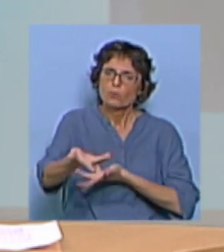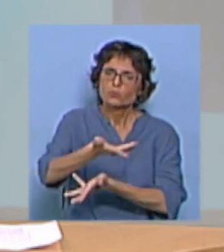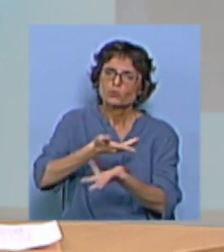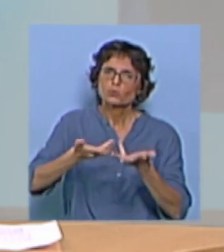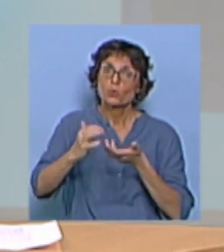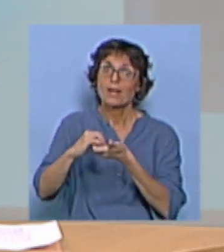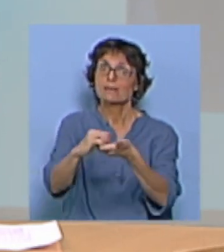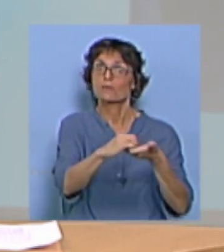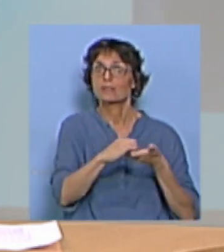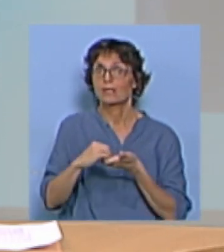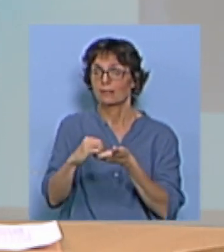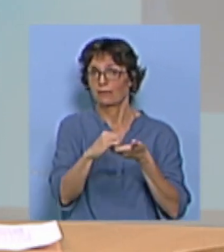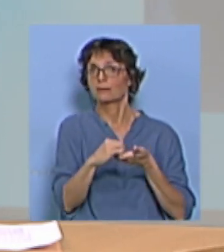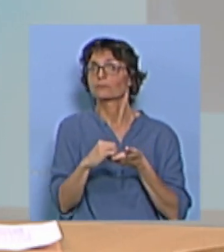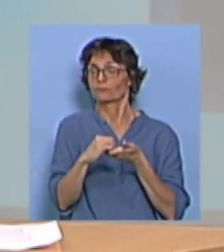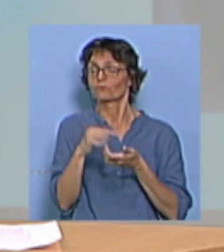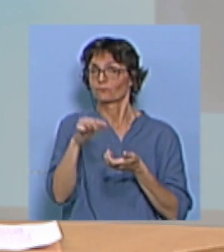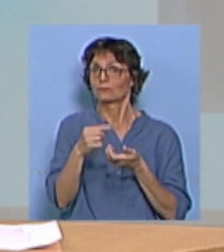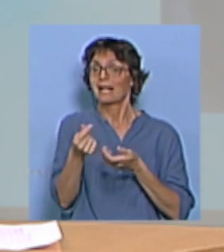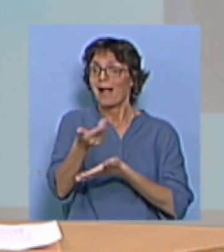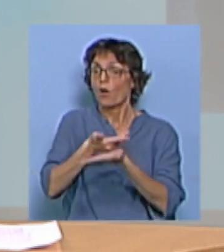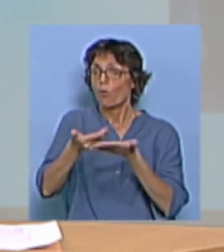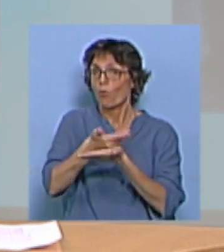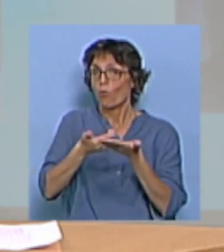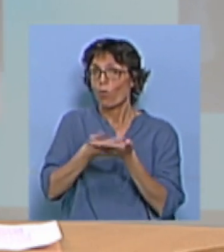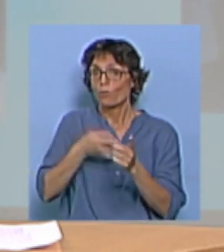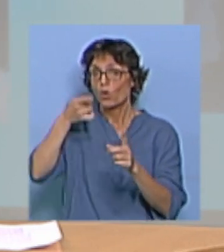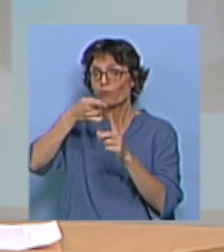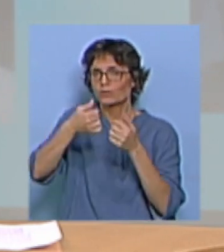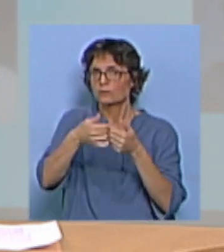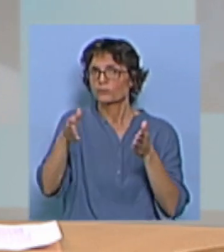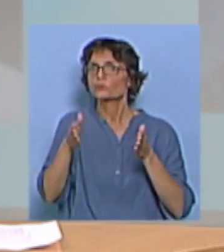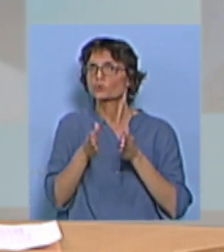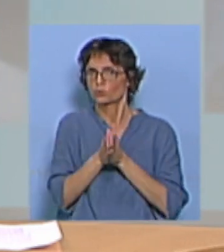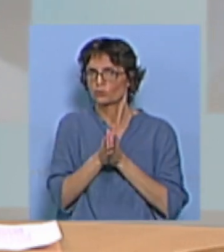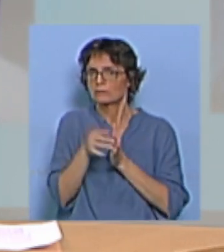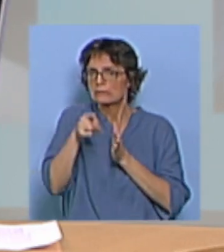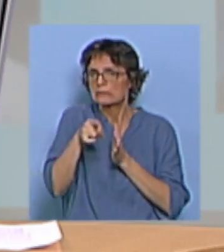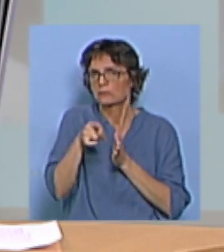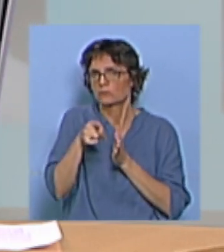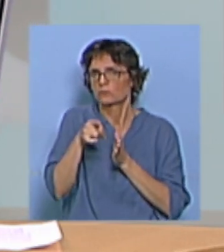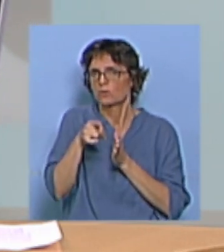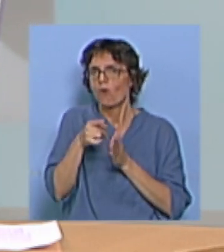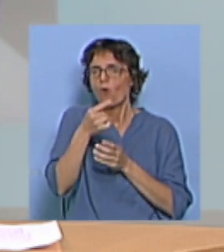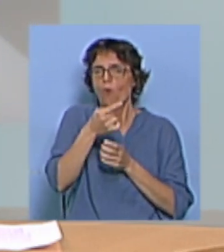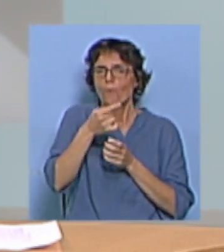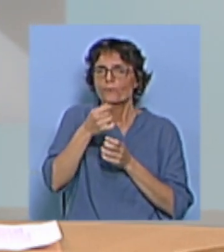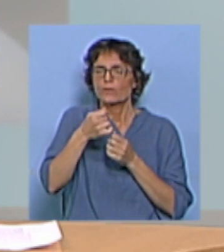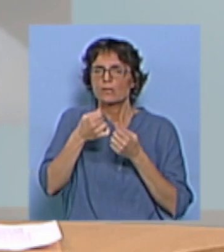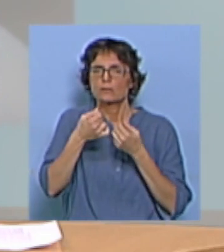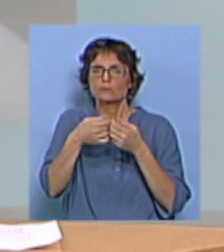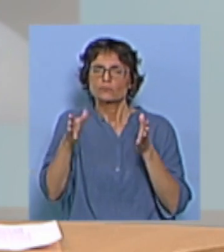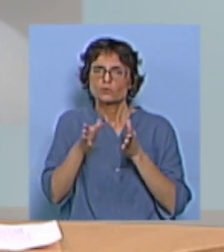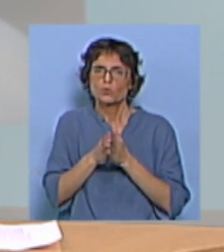cuidado do bem comum, de que a economia seja para todos, digamos que todos tenham os bens essenciais e não haja misérias